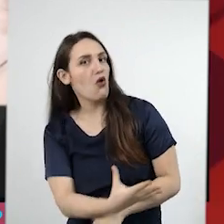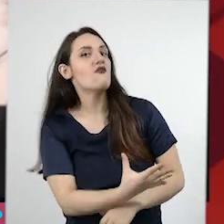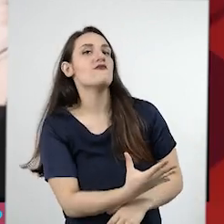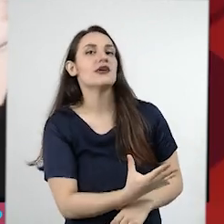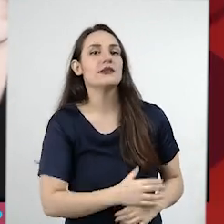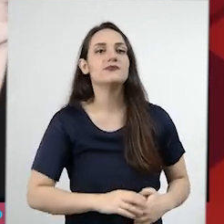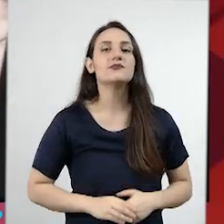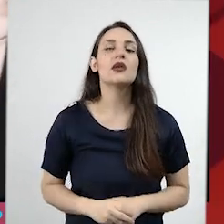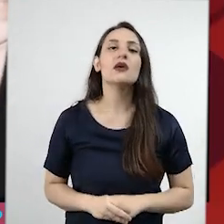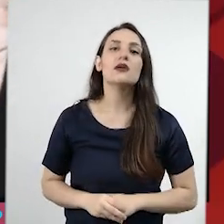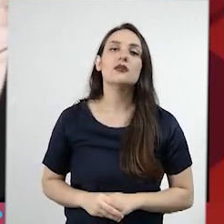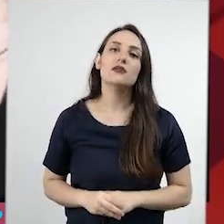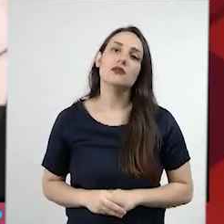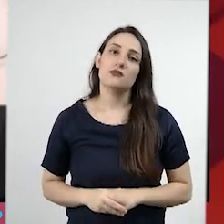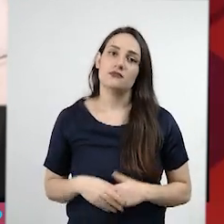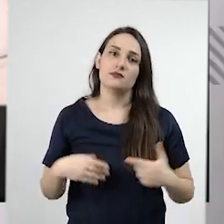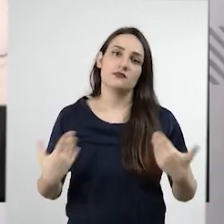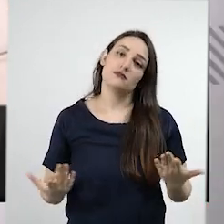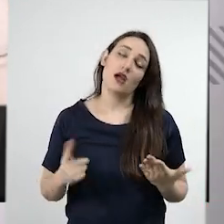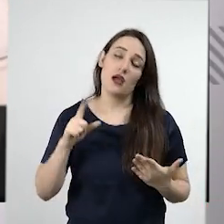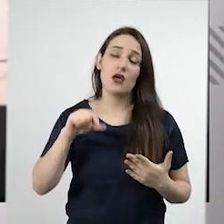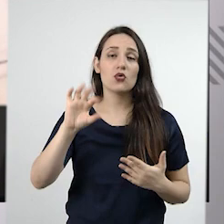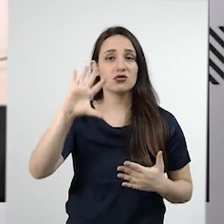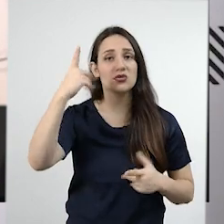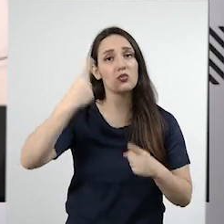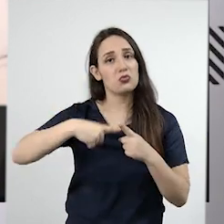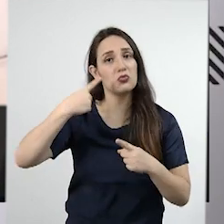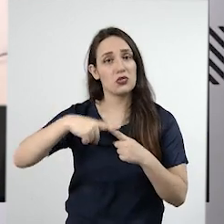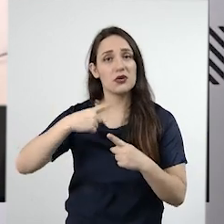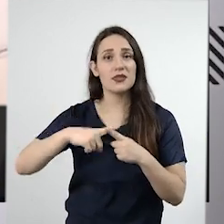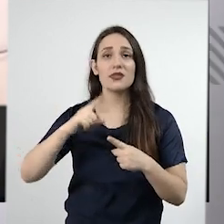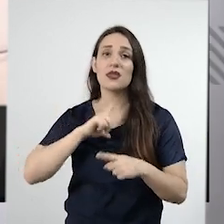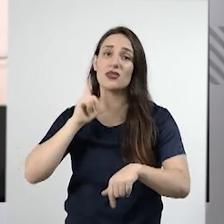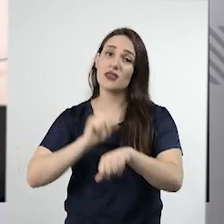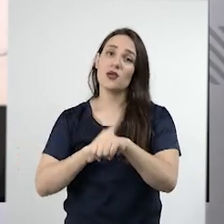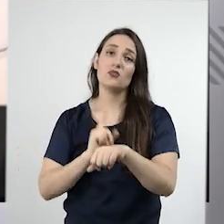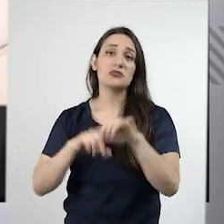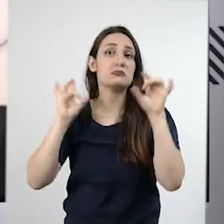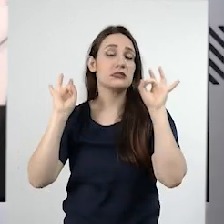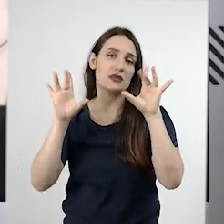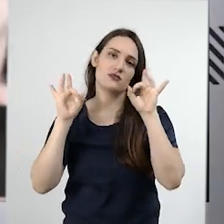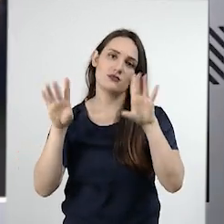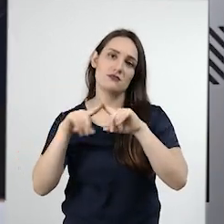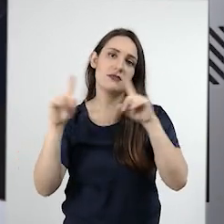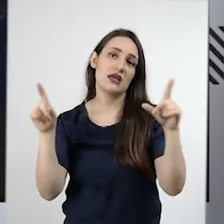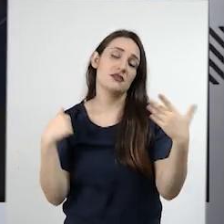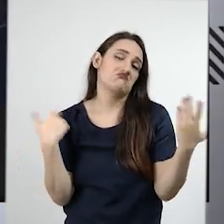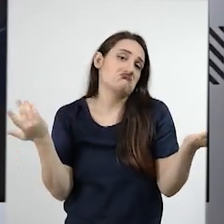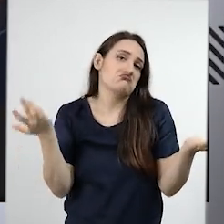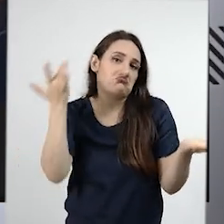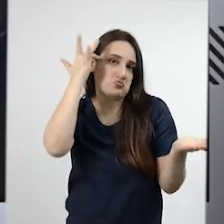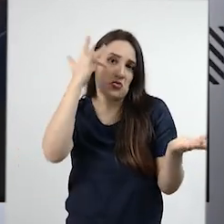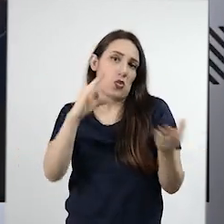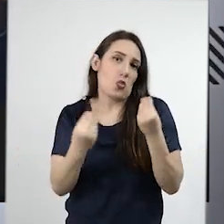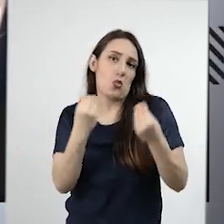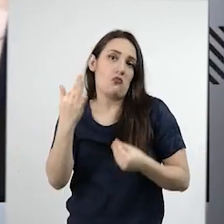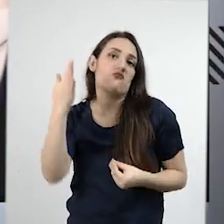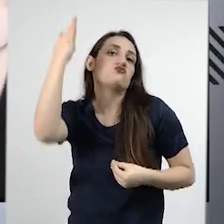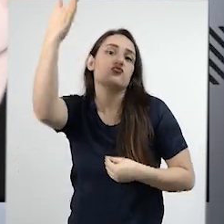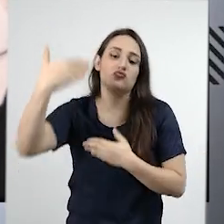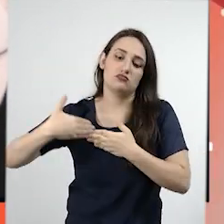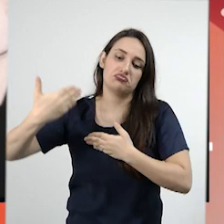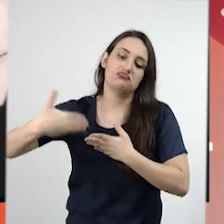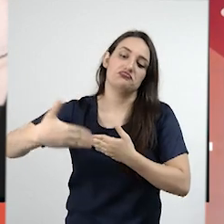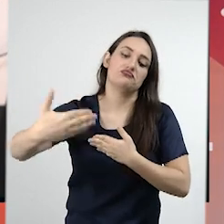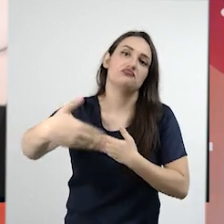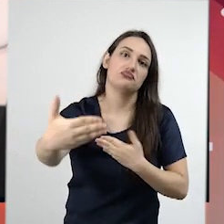modificado, né? Que seja por um momento específico, mas que a gente não sabe como que vai ser a